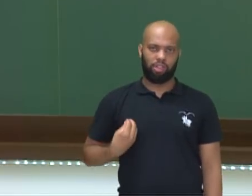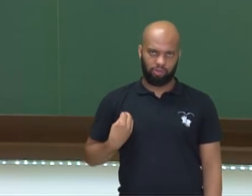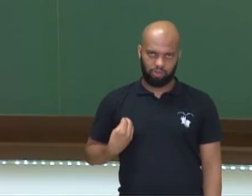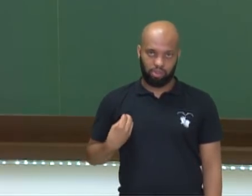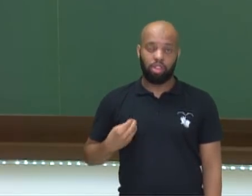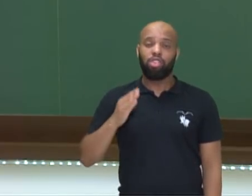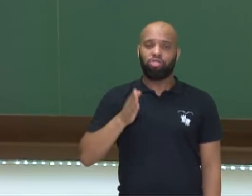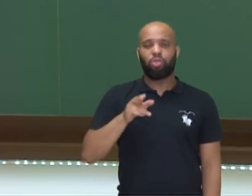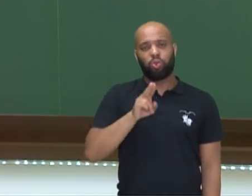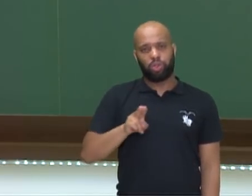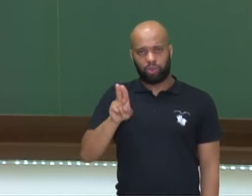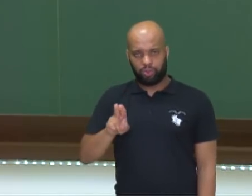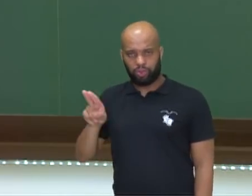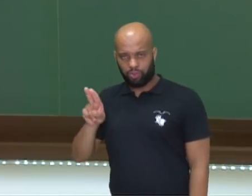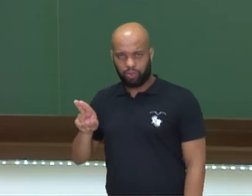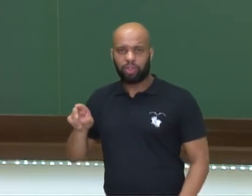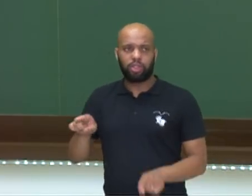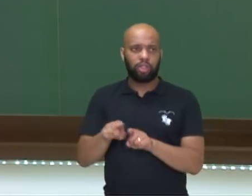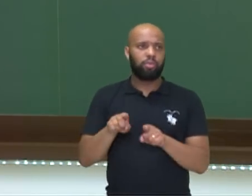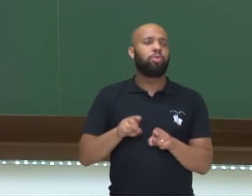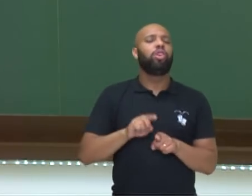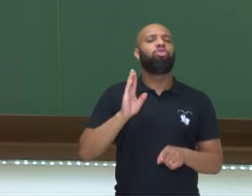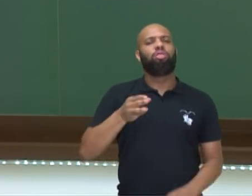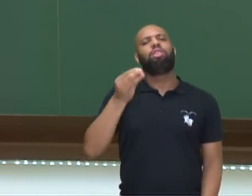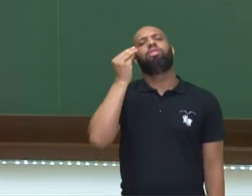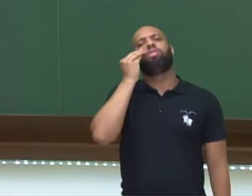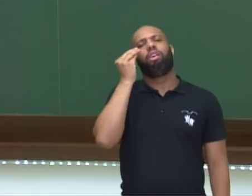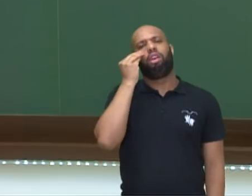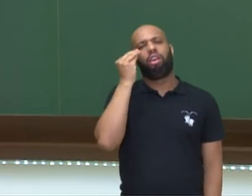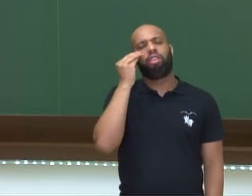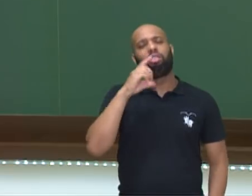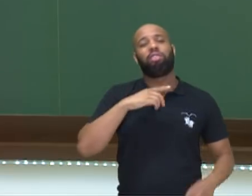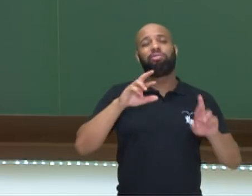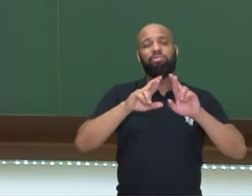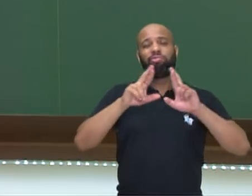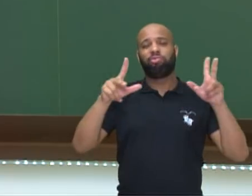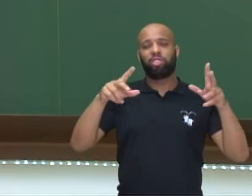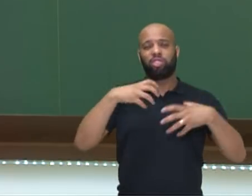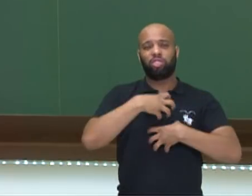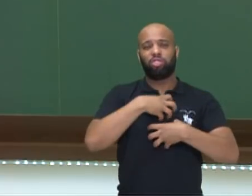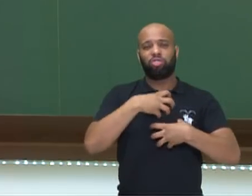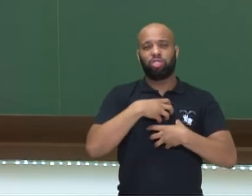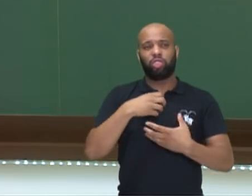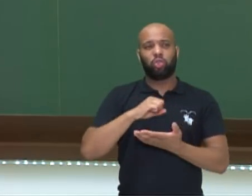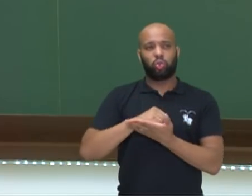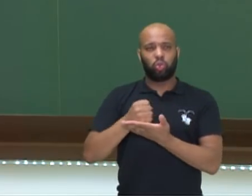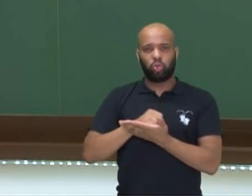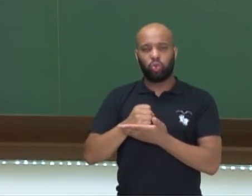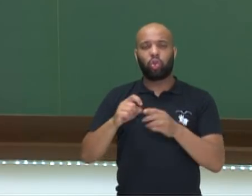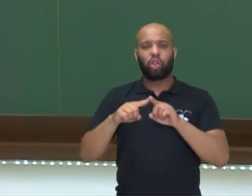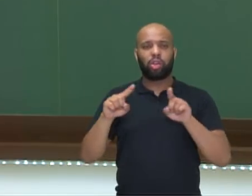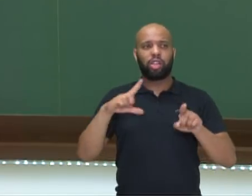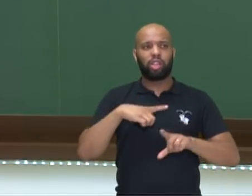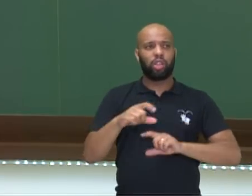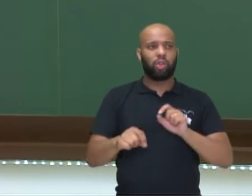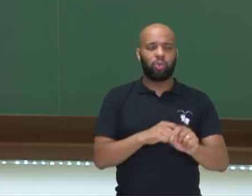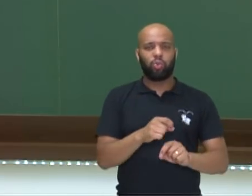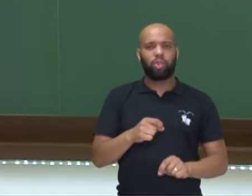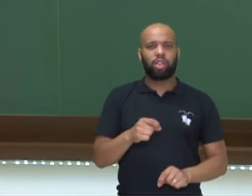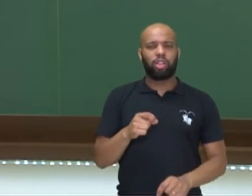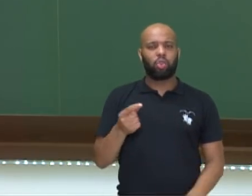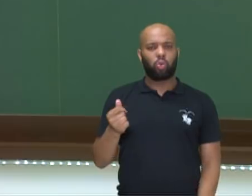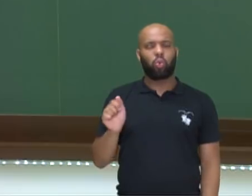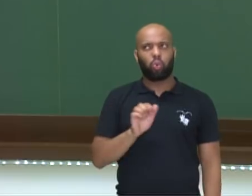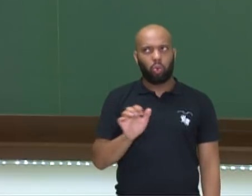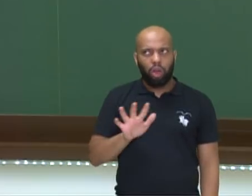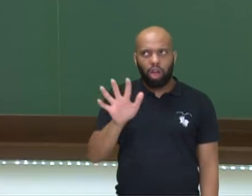sendo utilizados, que já estão sendo testados nos diferentes jogos, mas que ainda tem um custo bem